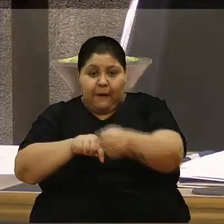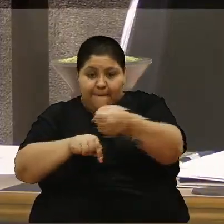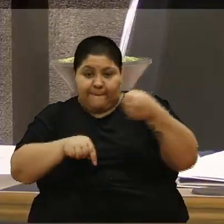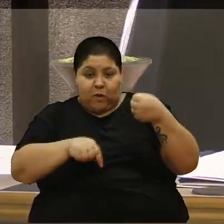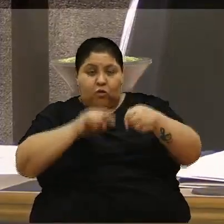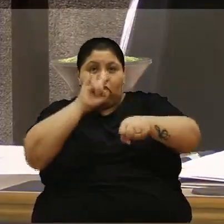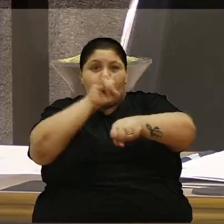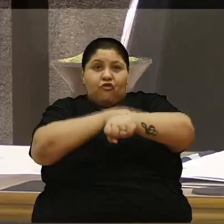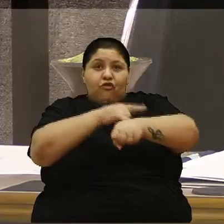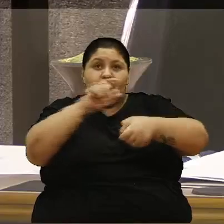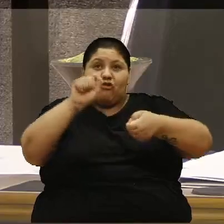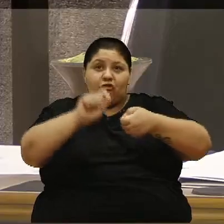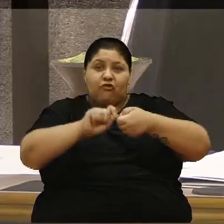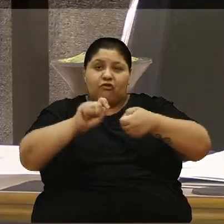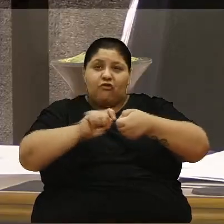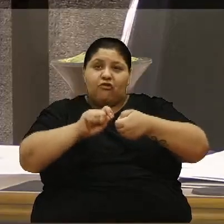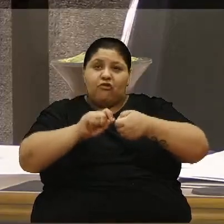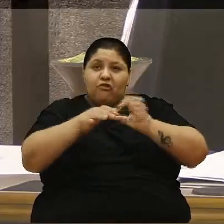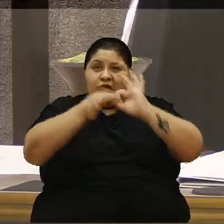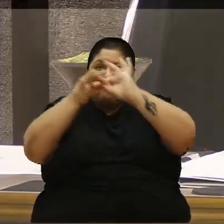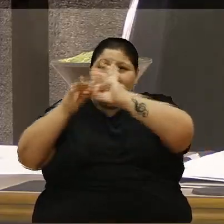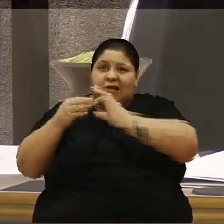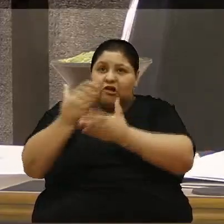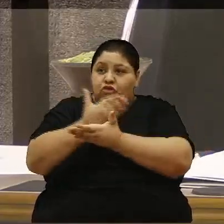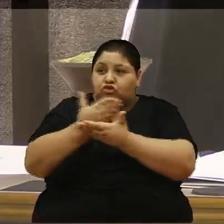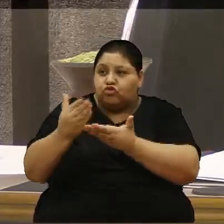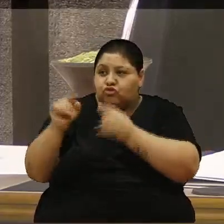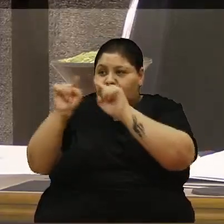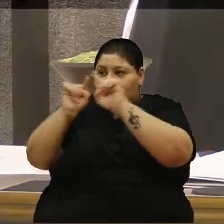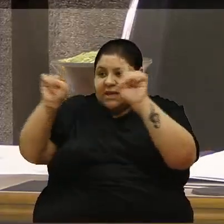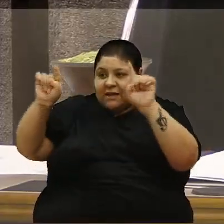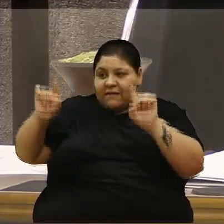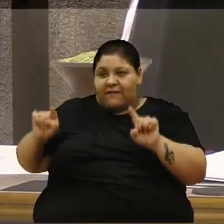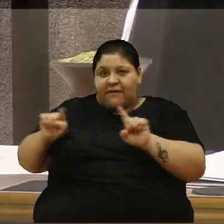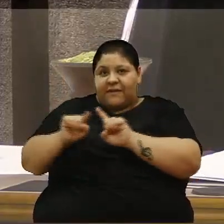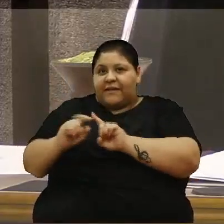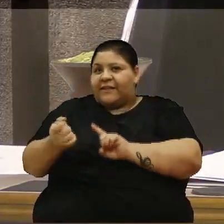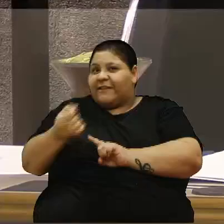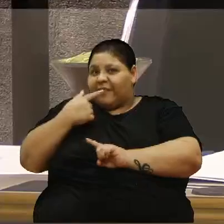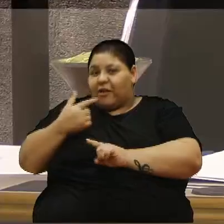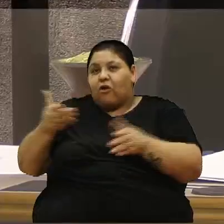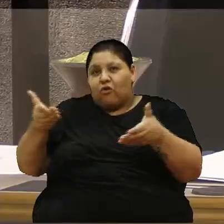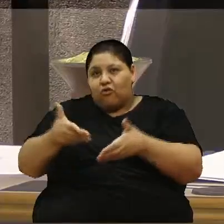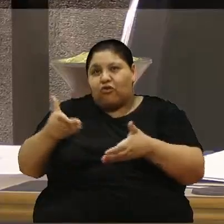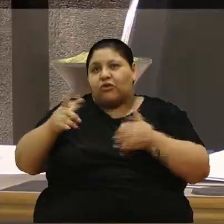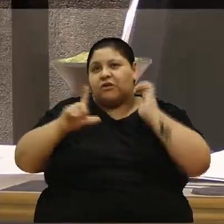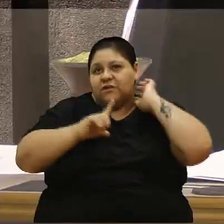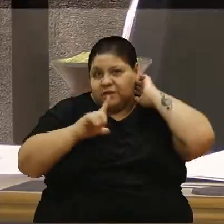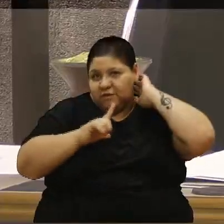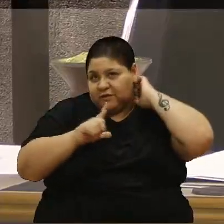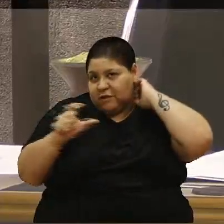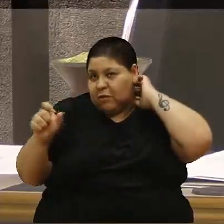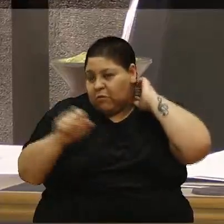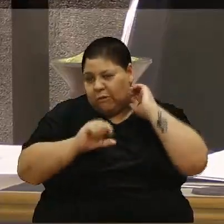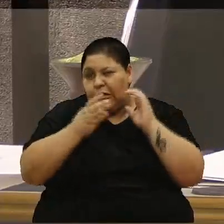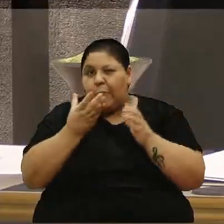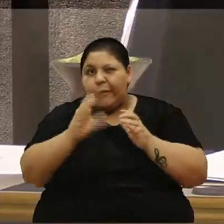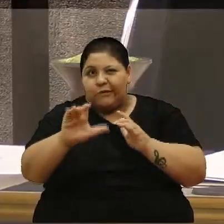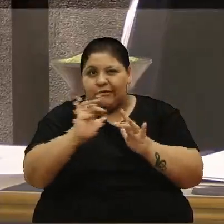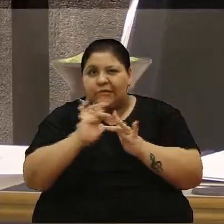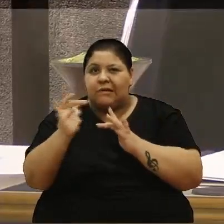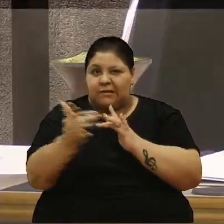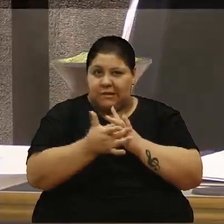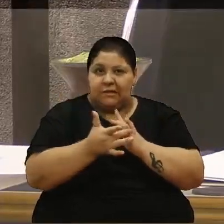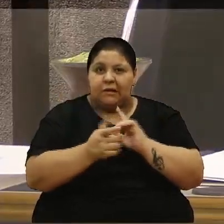são feitas com essa liga a partir das cartelas, né? Então, hoje existe, para quem não conhece, né, a gente postou nas redes e orientou para